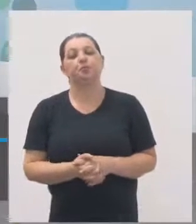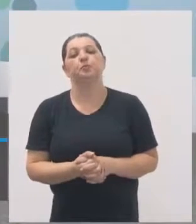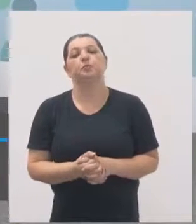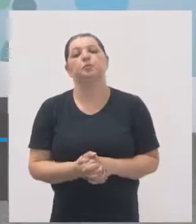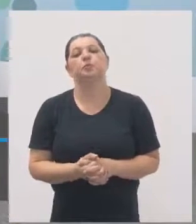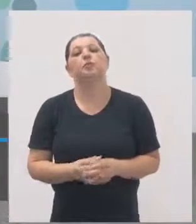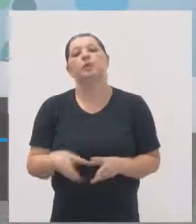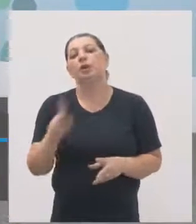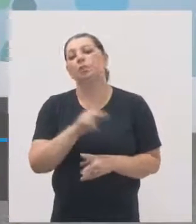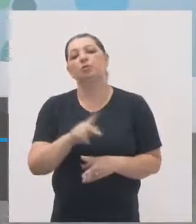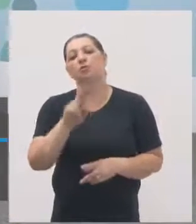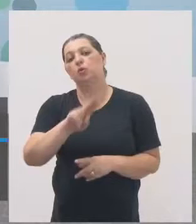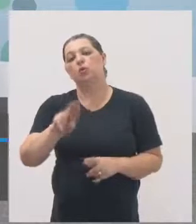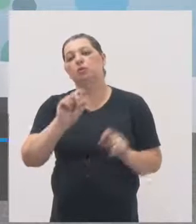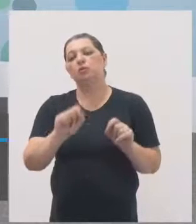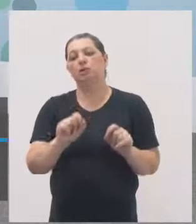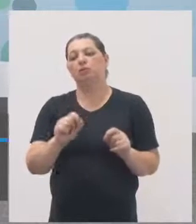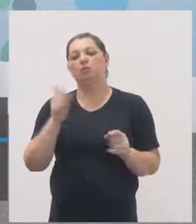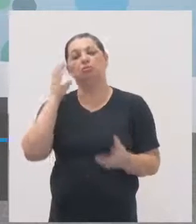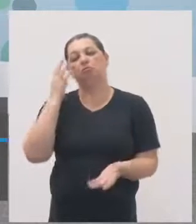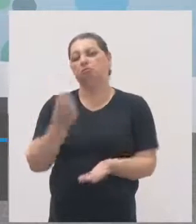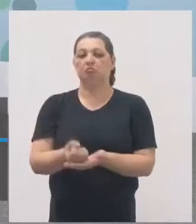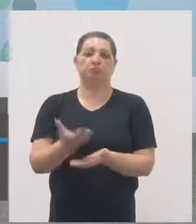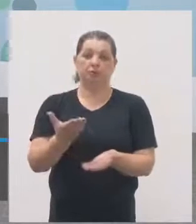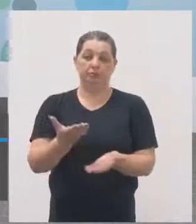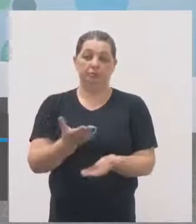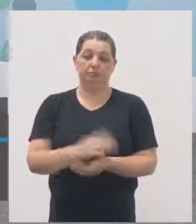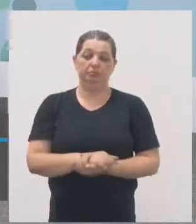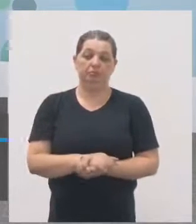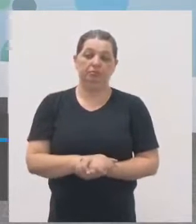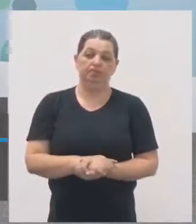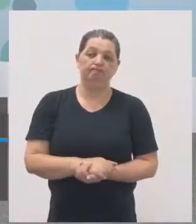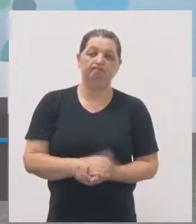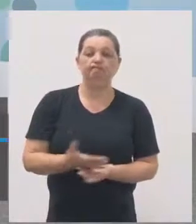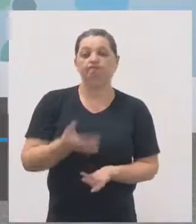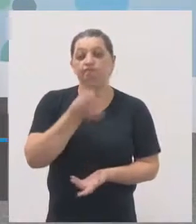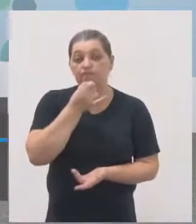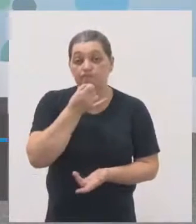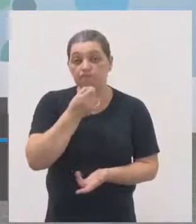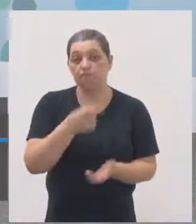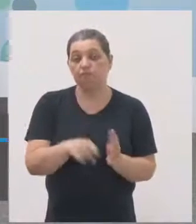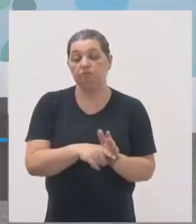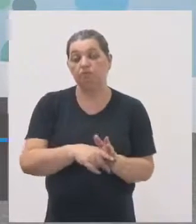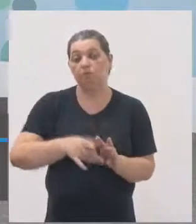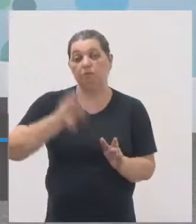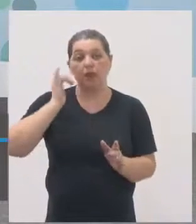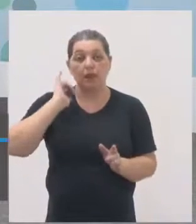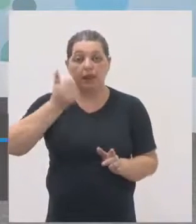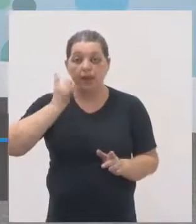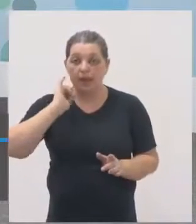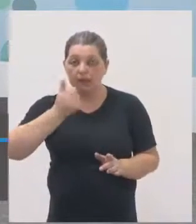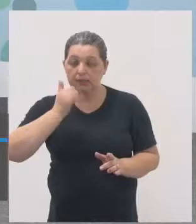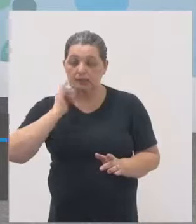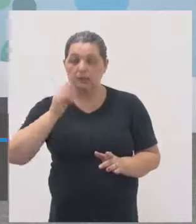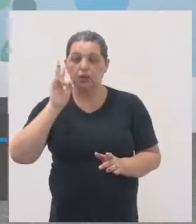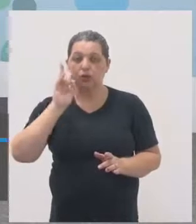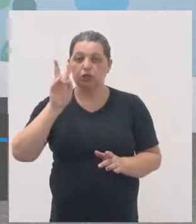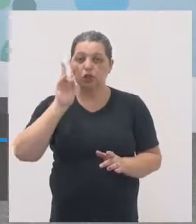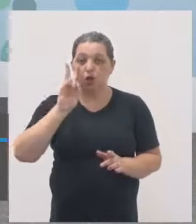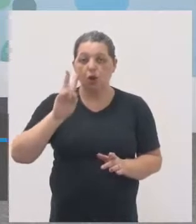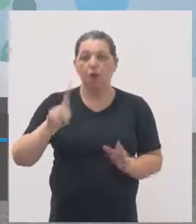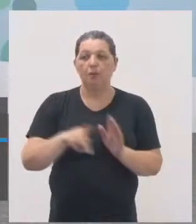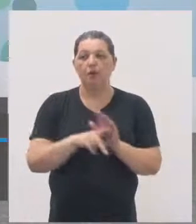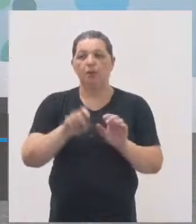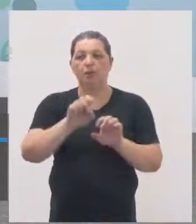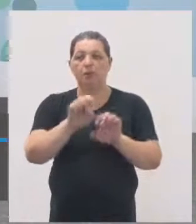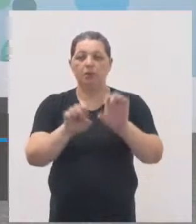o que seria o podcast? Seria assim, eu vou fazer uma narração, eu vou fazer ali uma estruturação